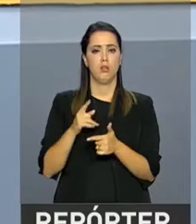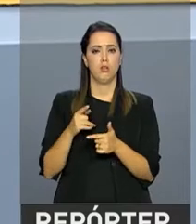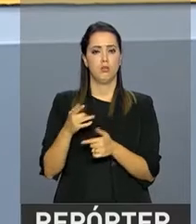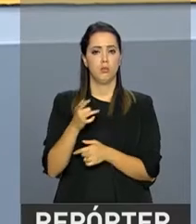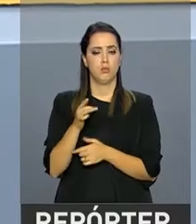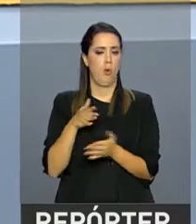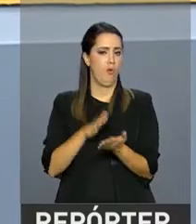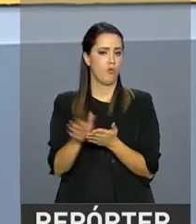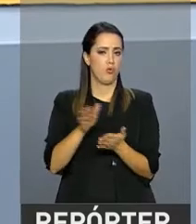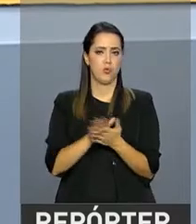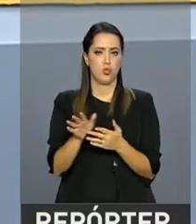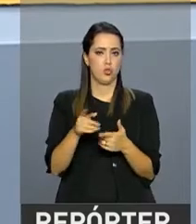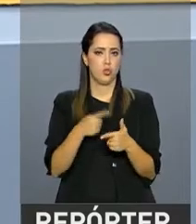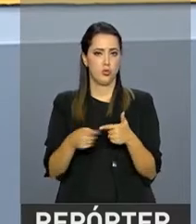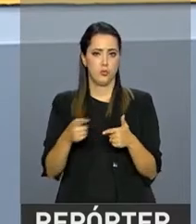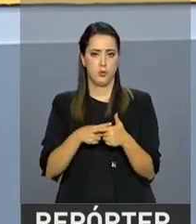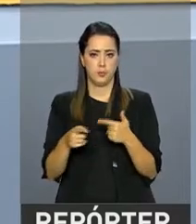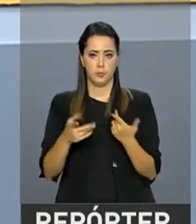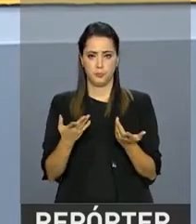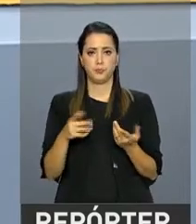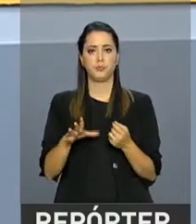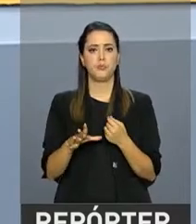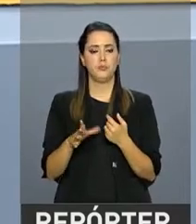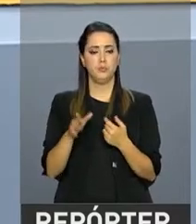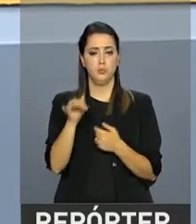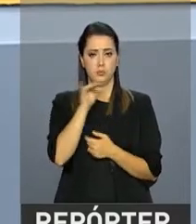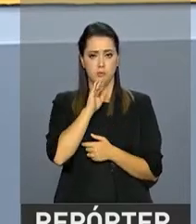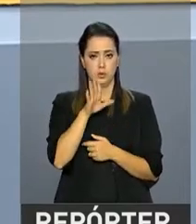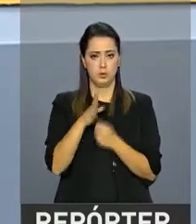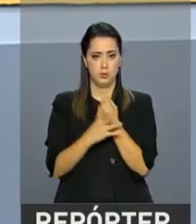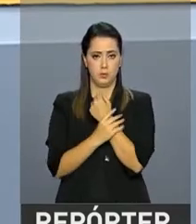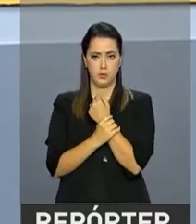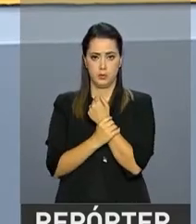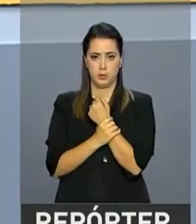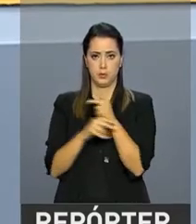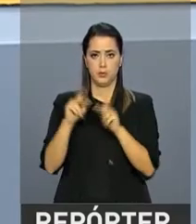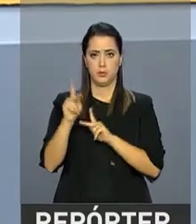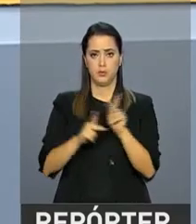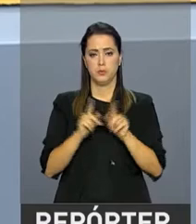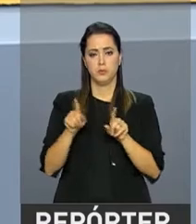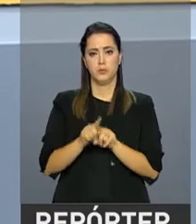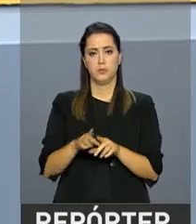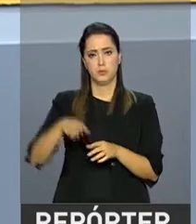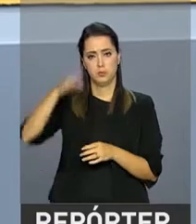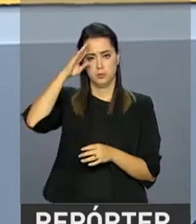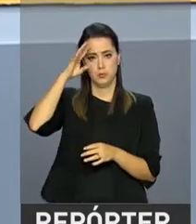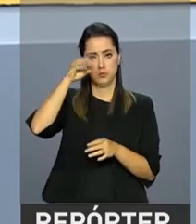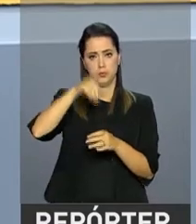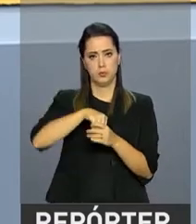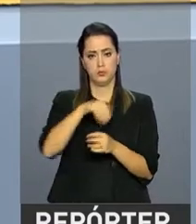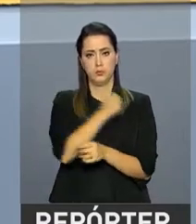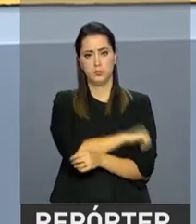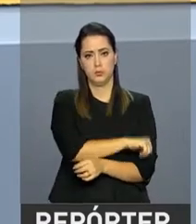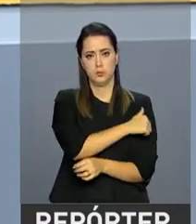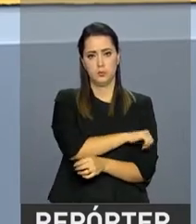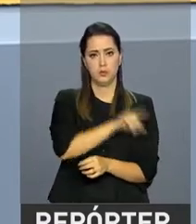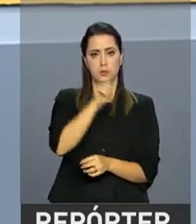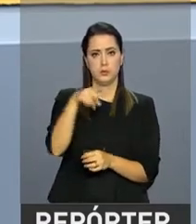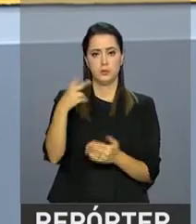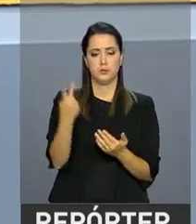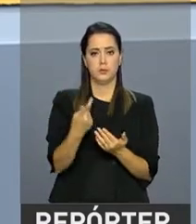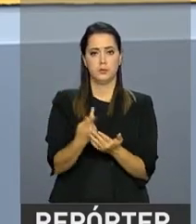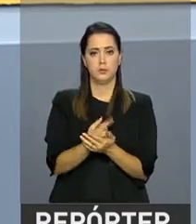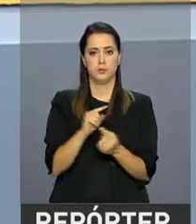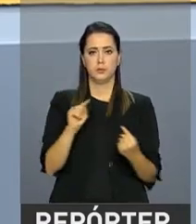como o desafio da segurança pública o presidente disse ainda que a intervenção federal na segurança do rio de janeiro